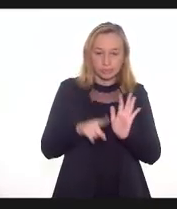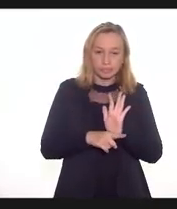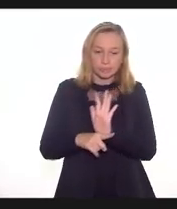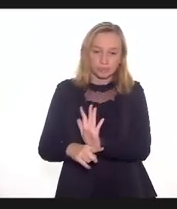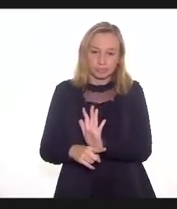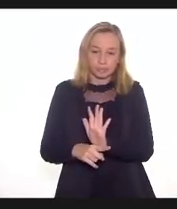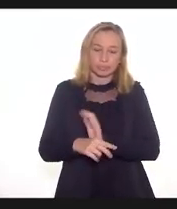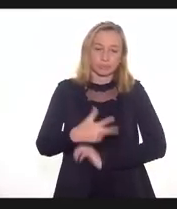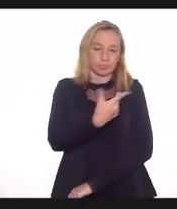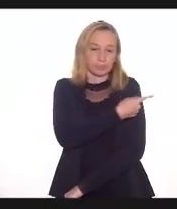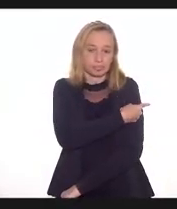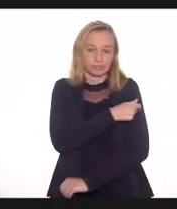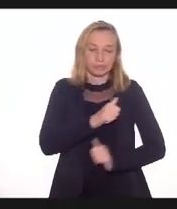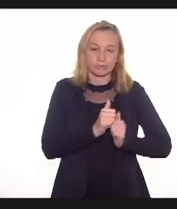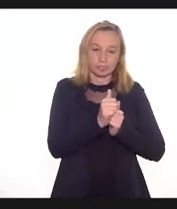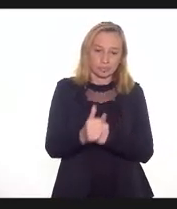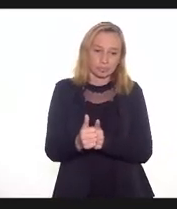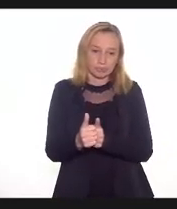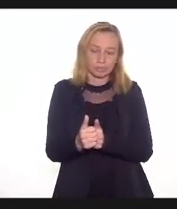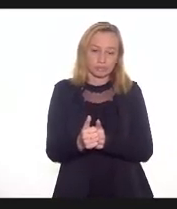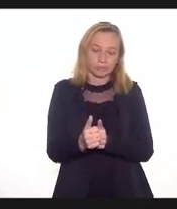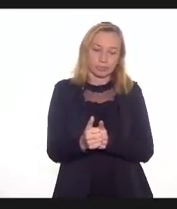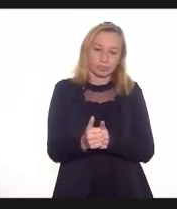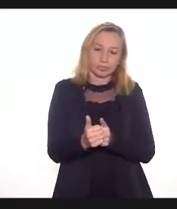dos acompanhantes e dos